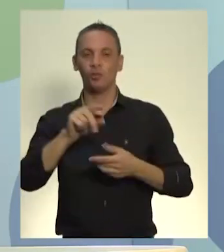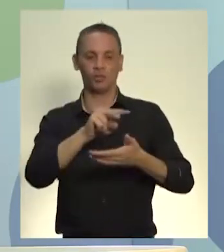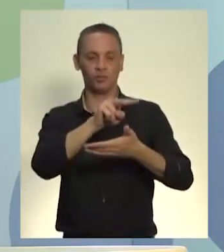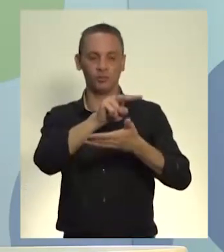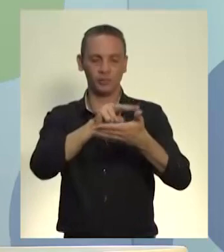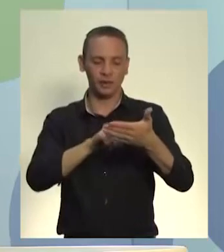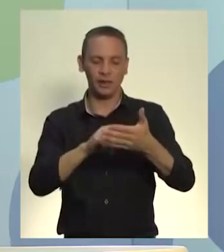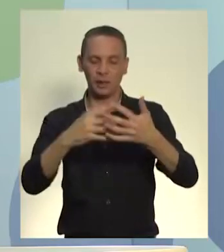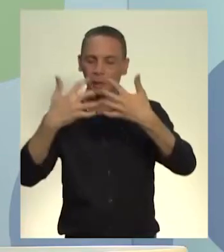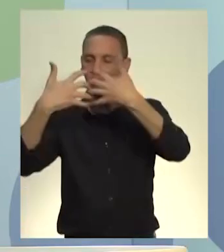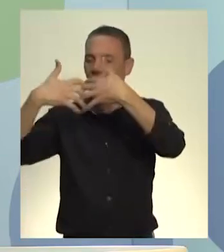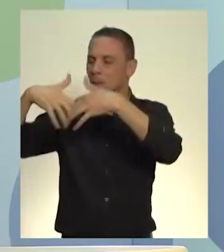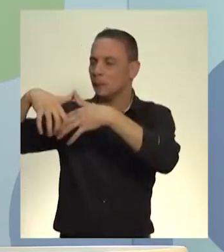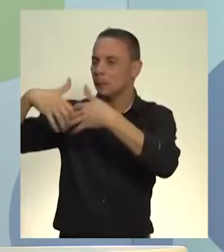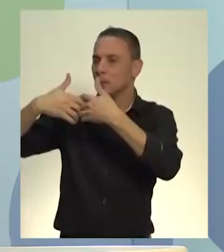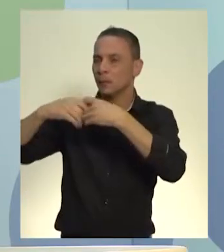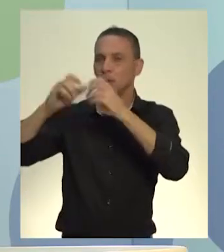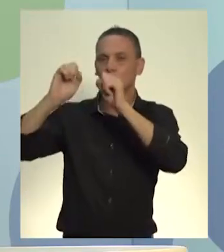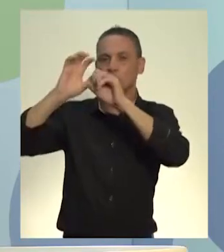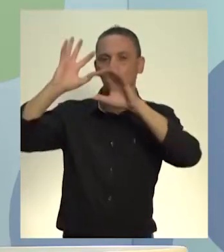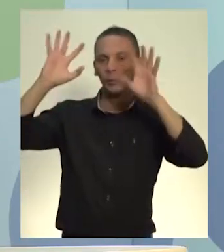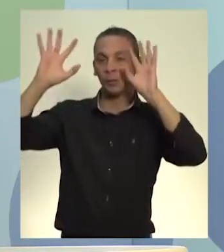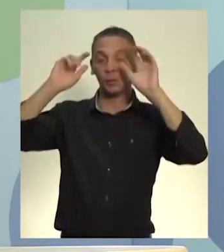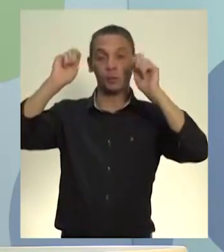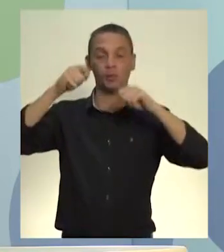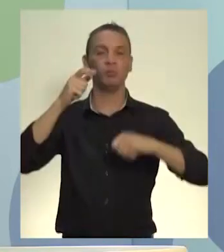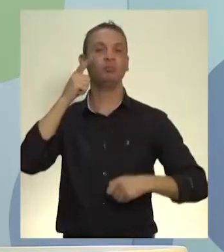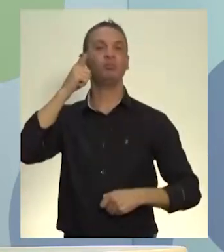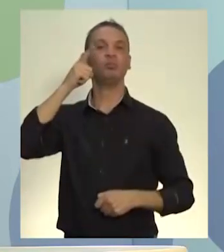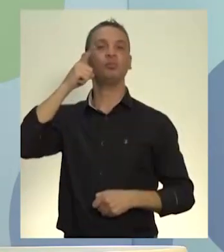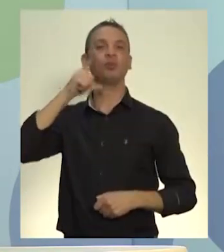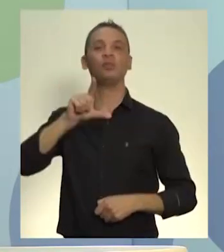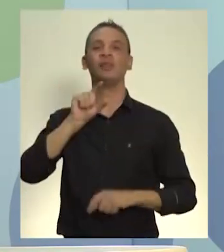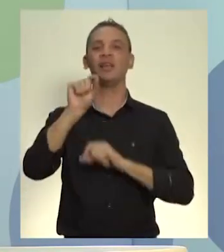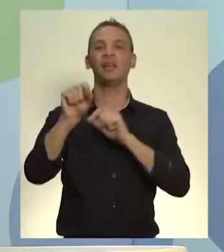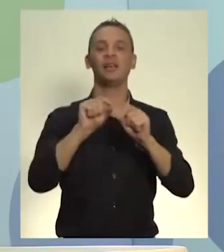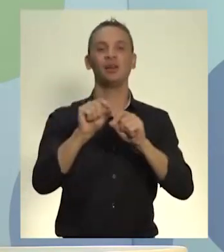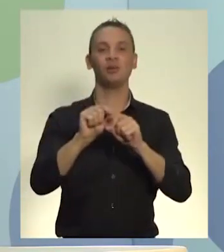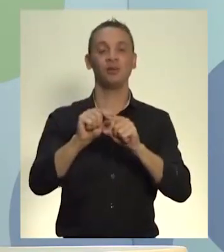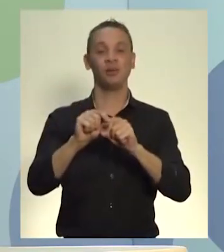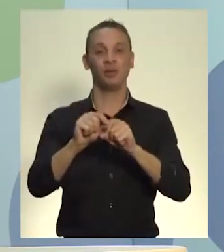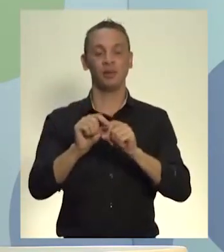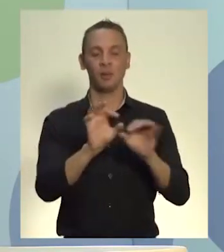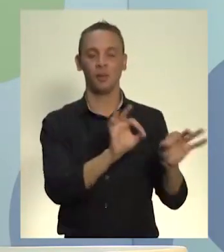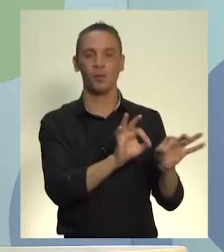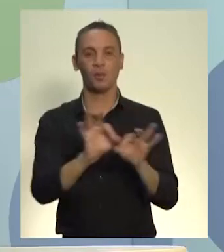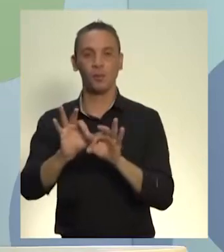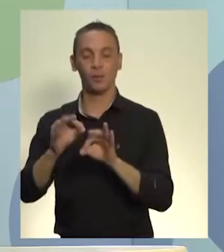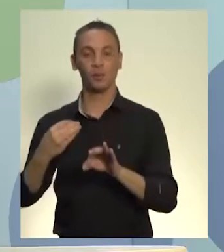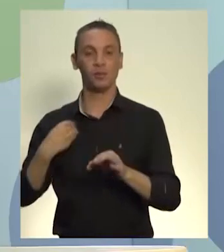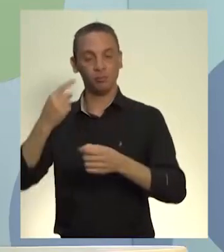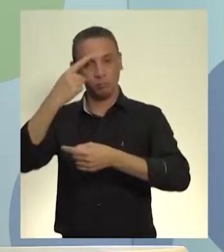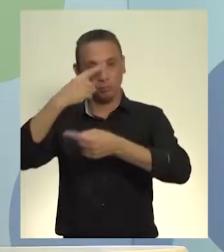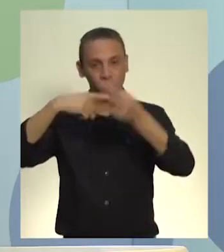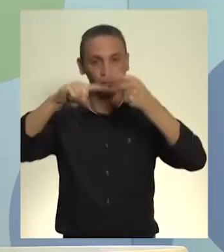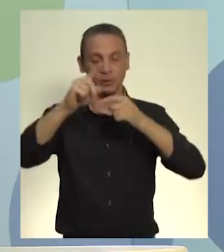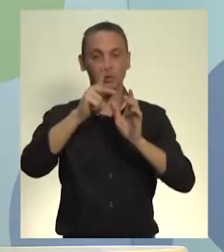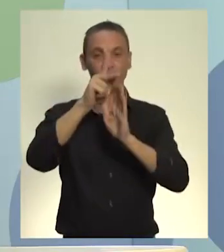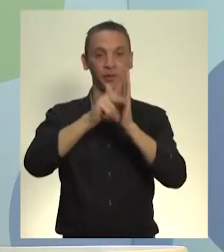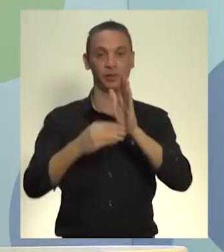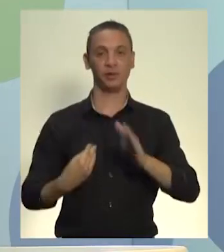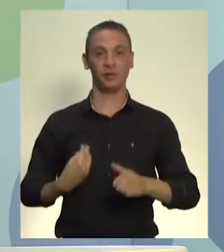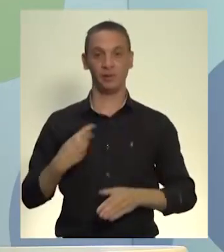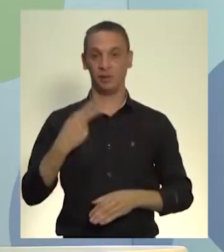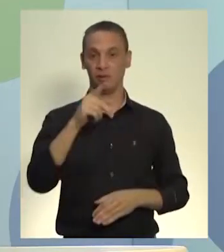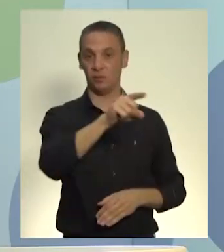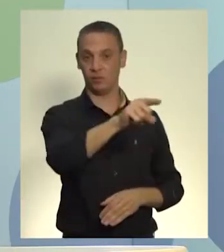novamente, reflitam para a gente conseguir ir adquirindo, aprimorando competências para a construção do projeto de